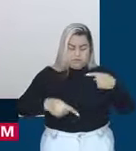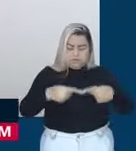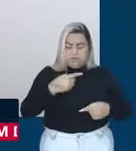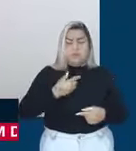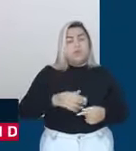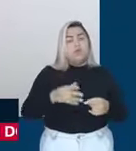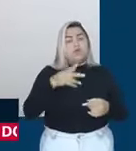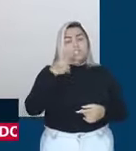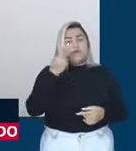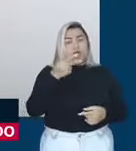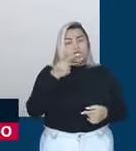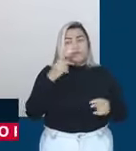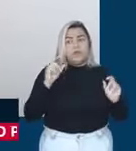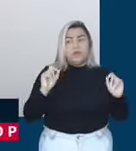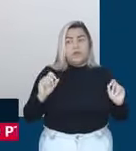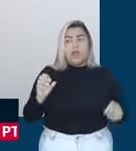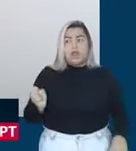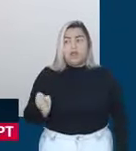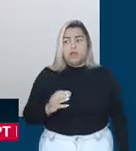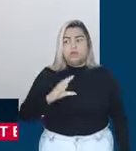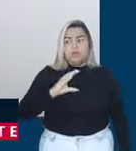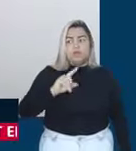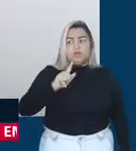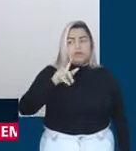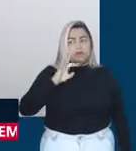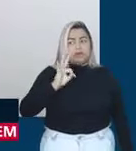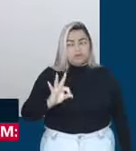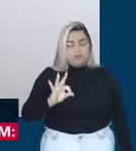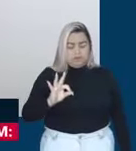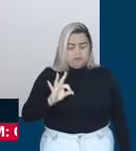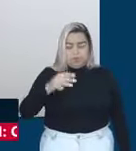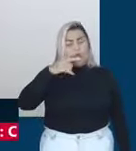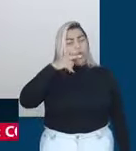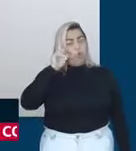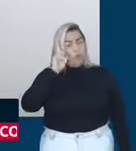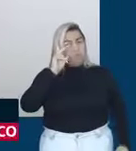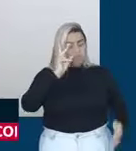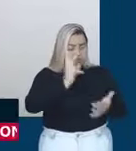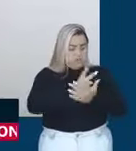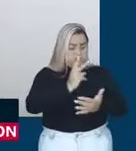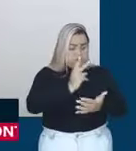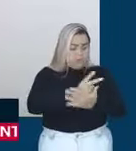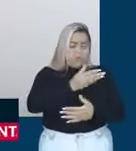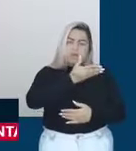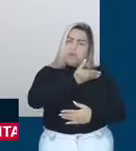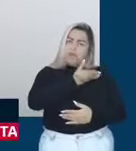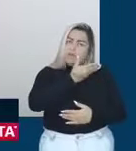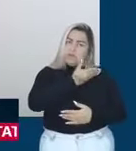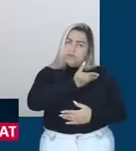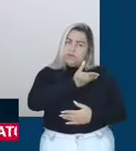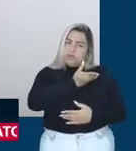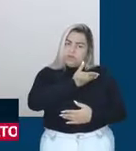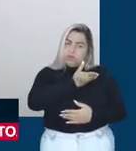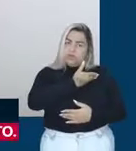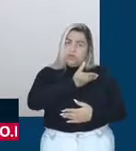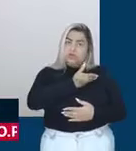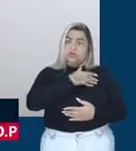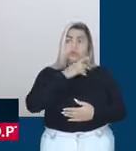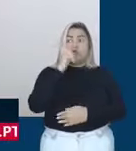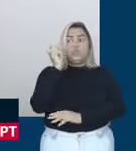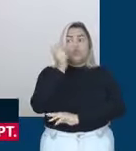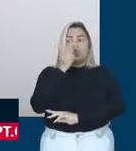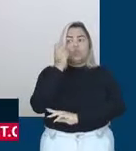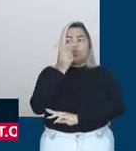nós chamamos a nova CLT. Ontem mesmo, um amigo meu, deputado estadual do Rio Grande do Sul, que já